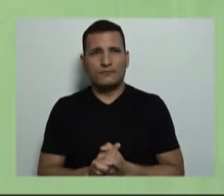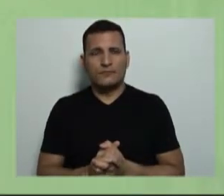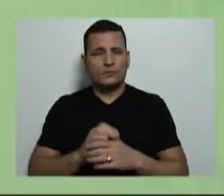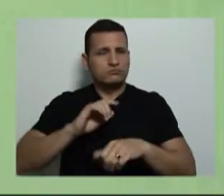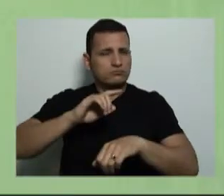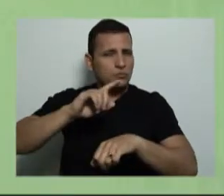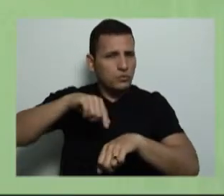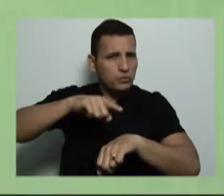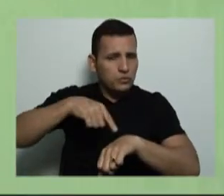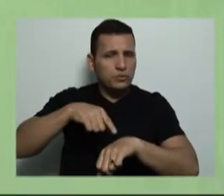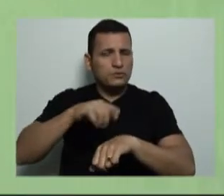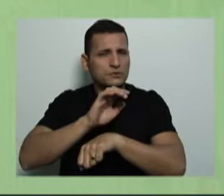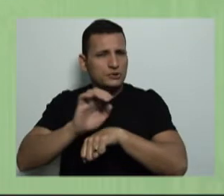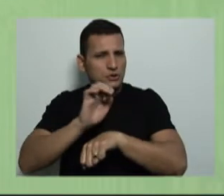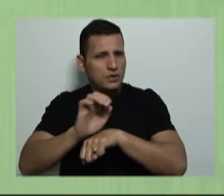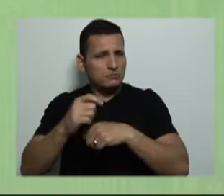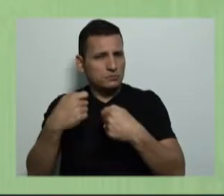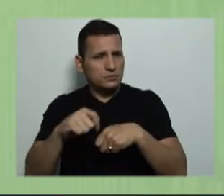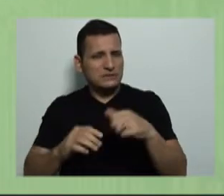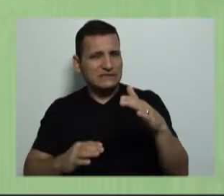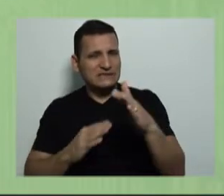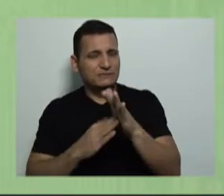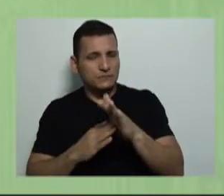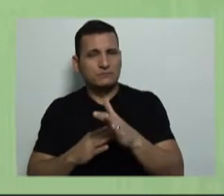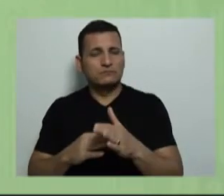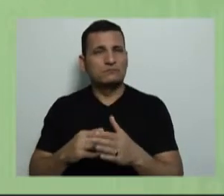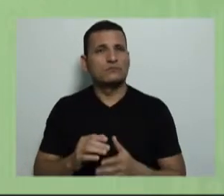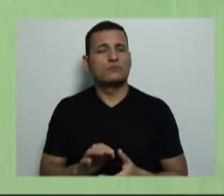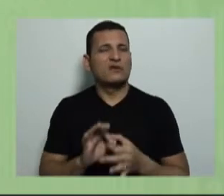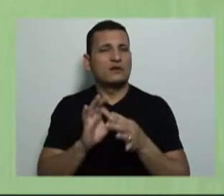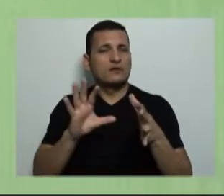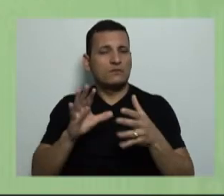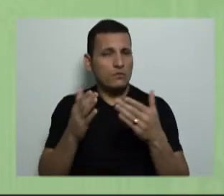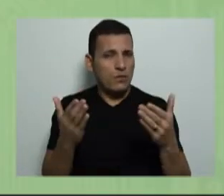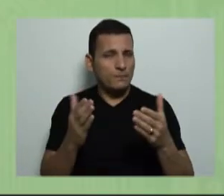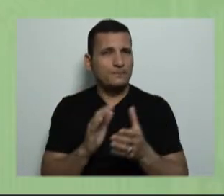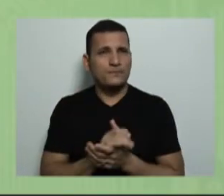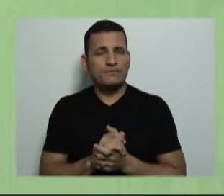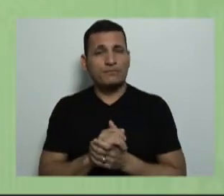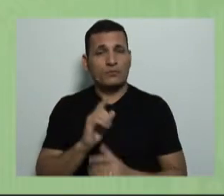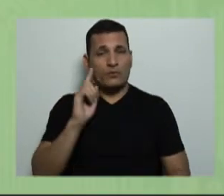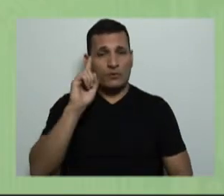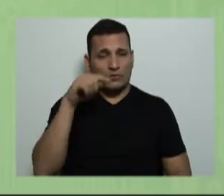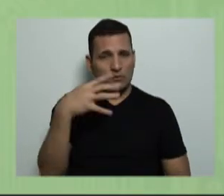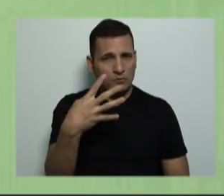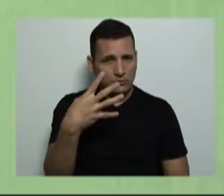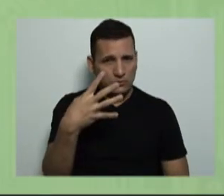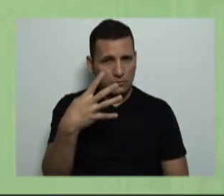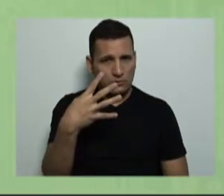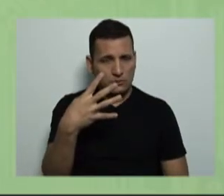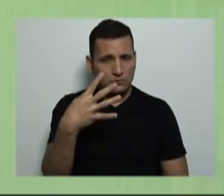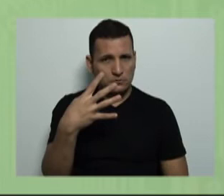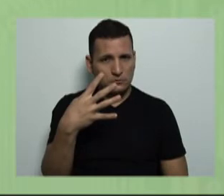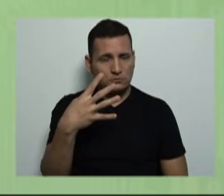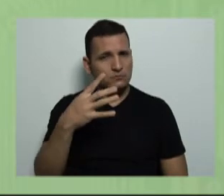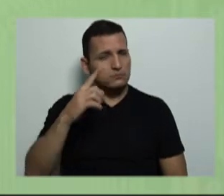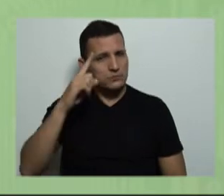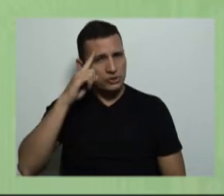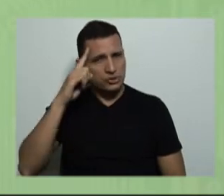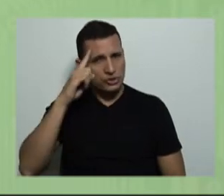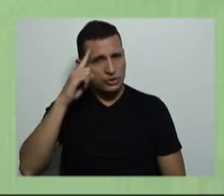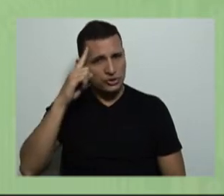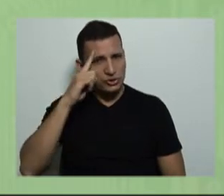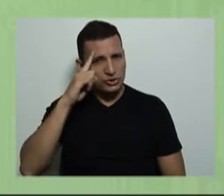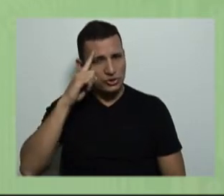aos seguintes limites máximos permitidos: 4 horas diárias e 20 semanais,